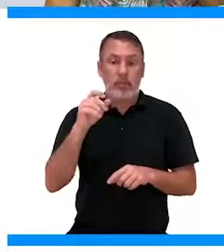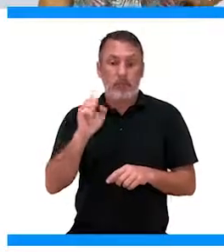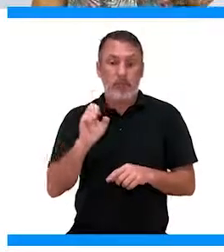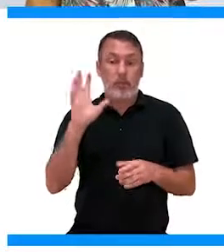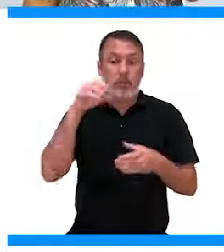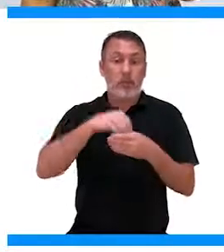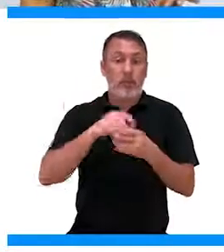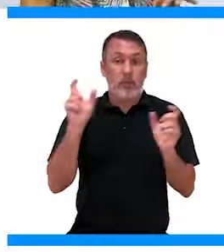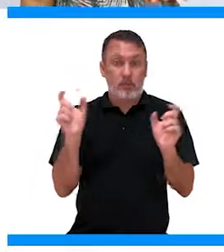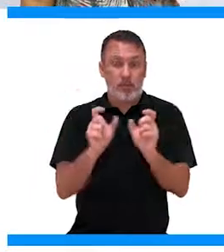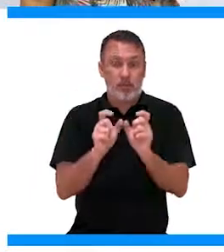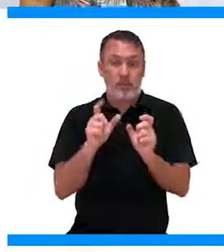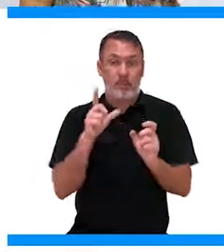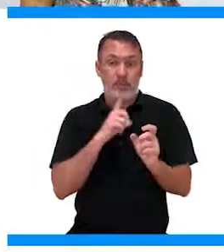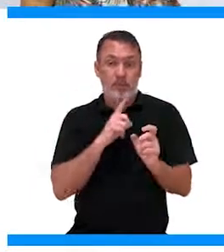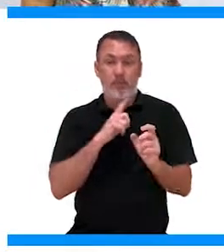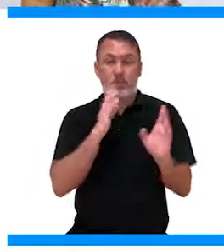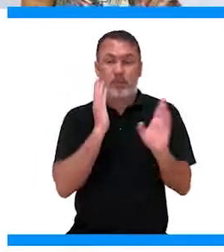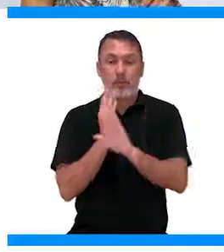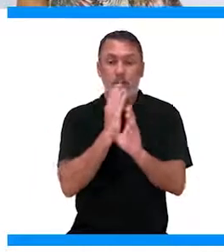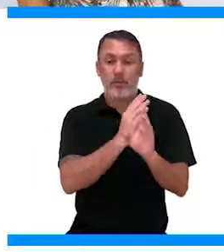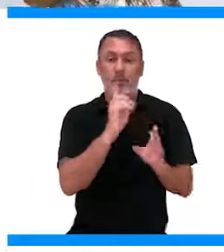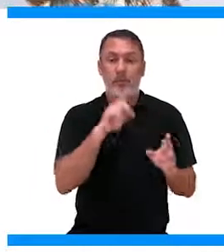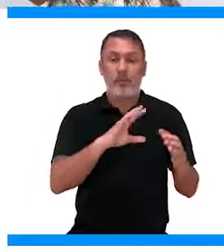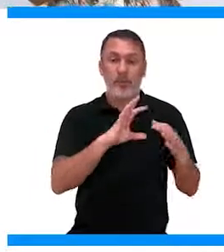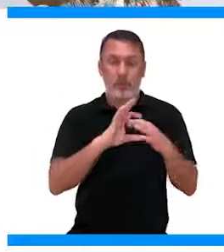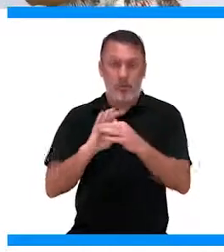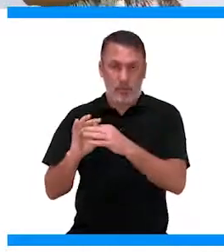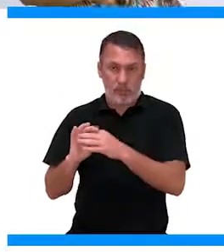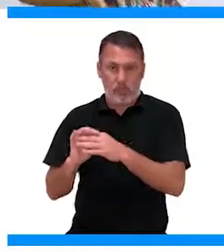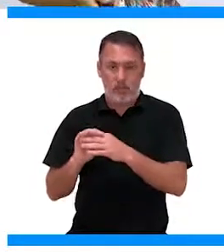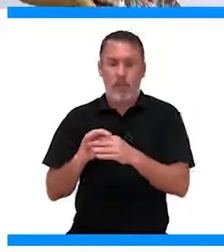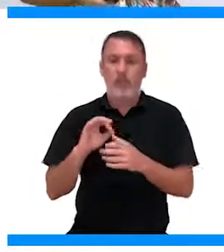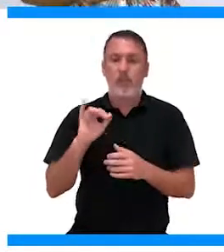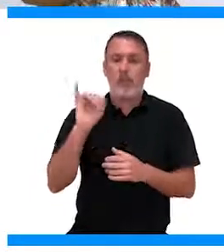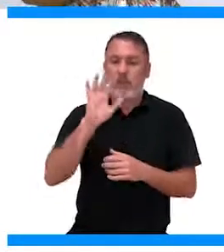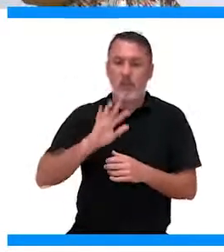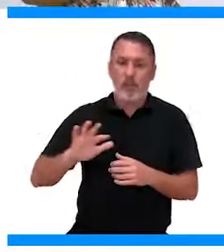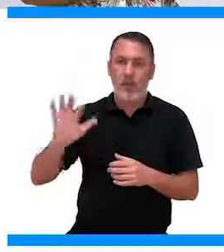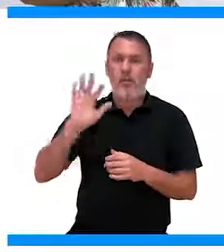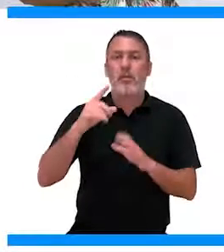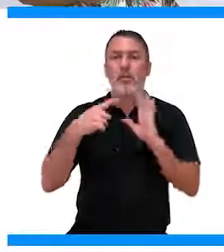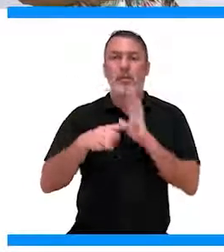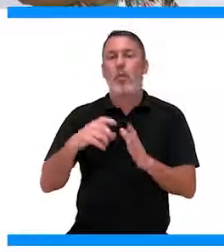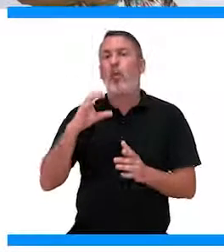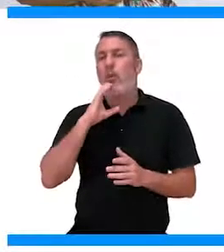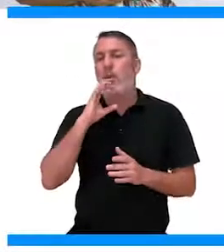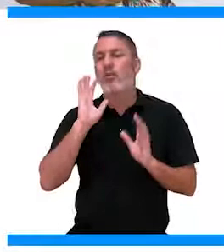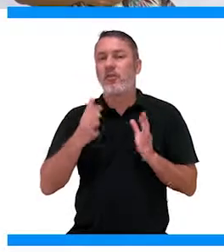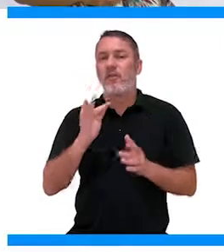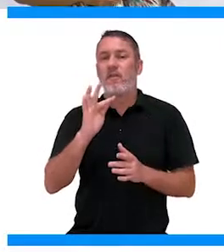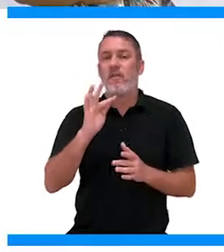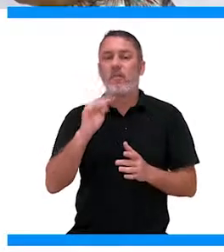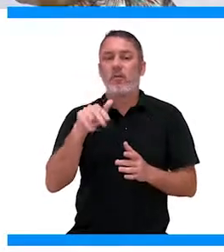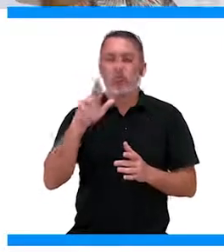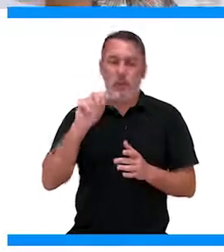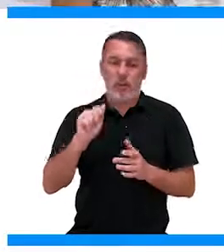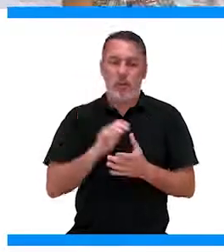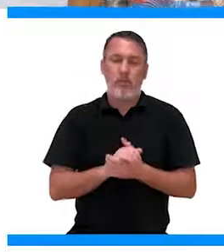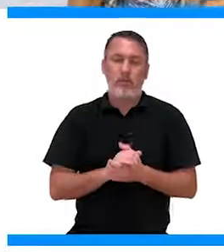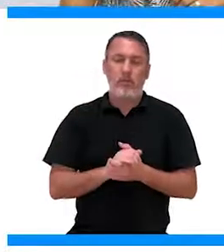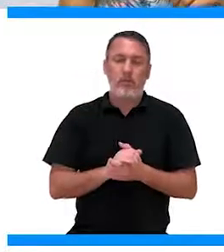o termo omitido, identificado a partir do contexto, né? Uma figura de linguagem também conhecida,